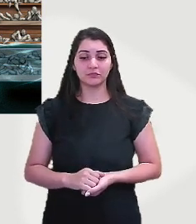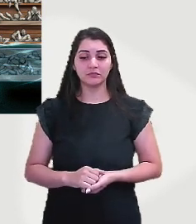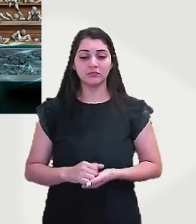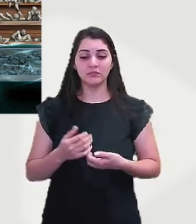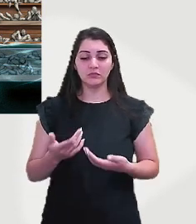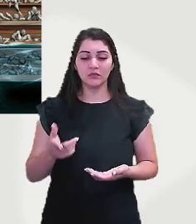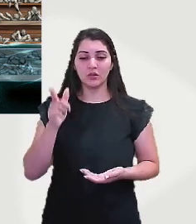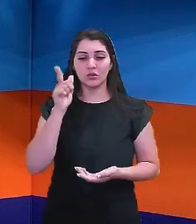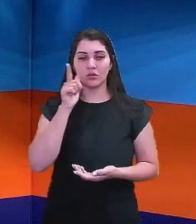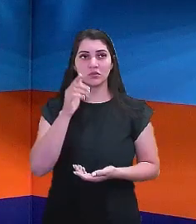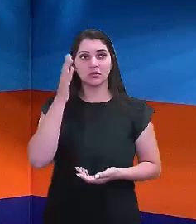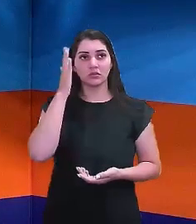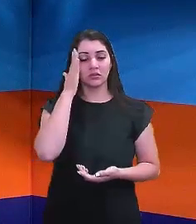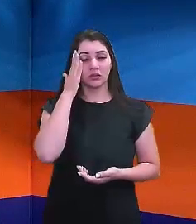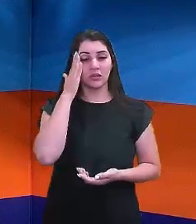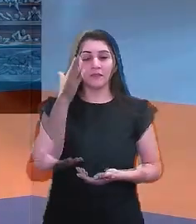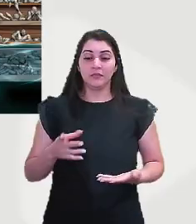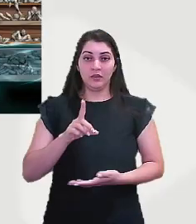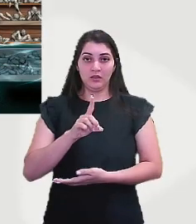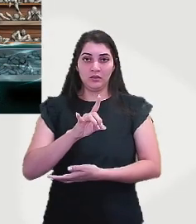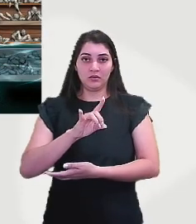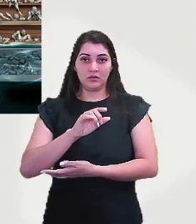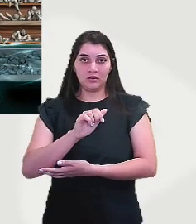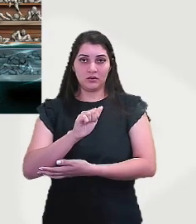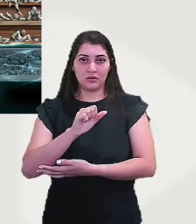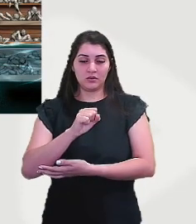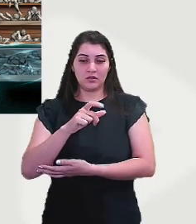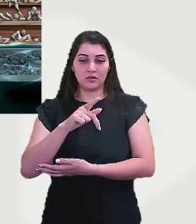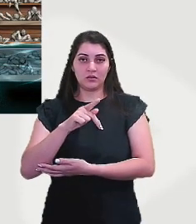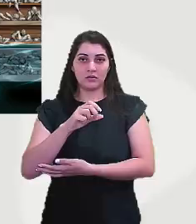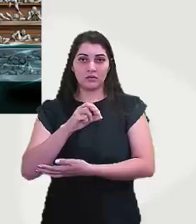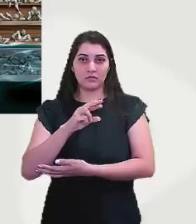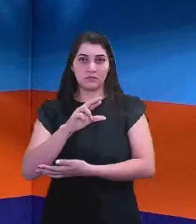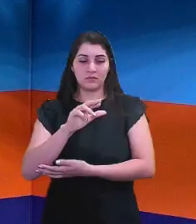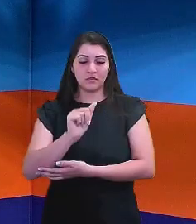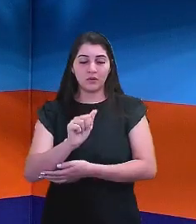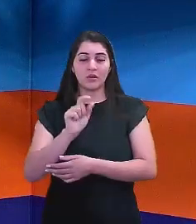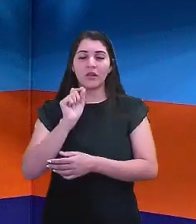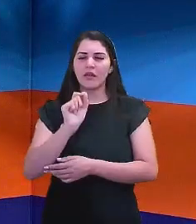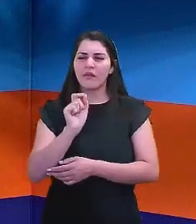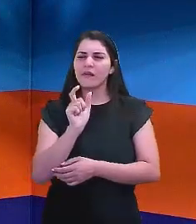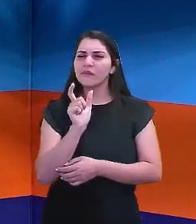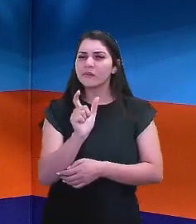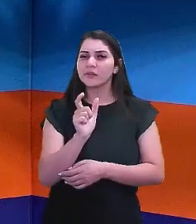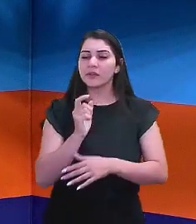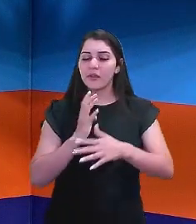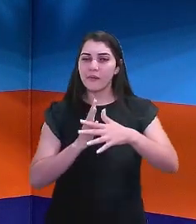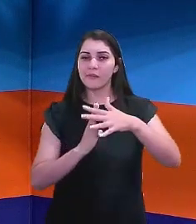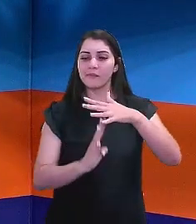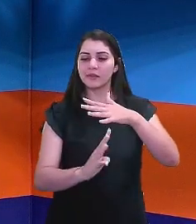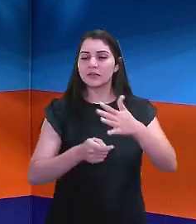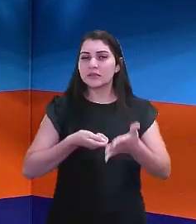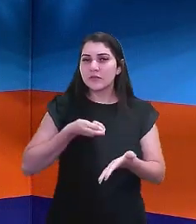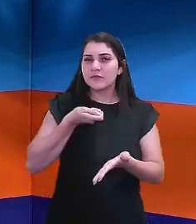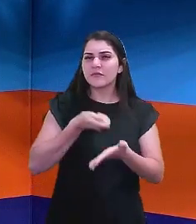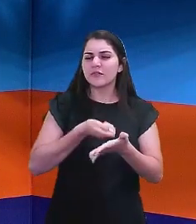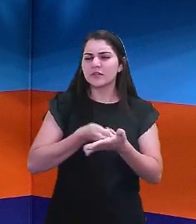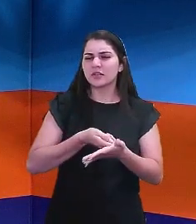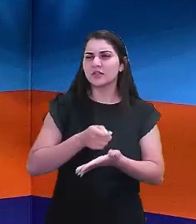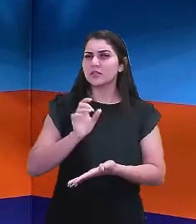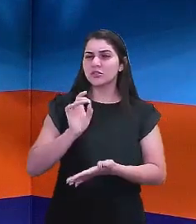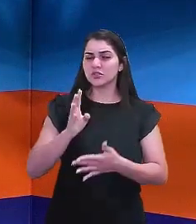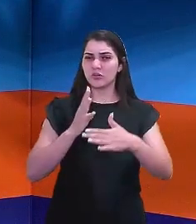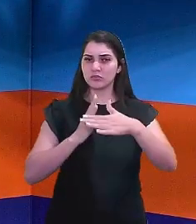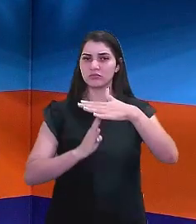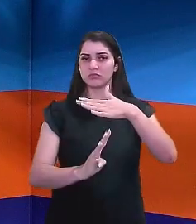A gente consegue compreender melhor o que é a diáspora. É o quê? A imigração forçada. Mas não só a imigração, Era você ter que se